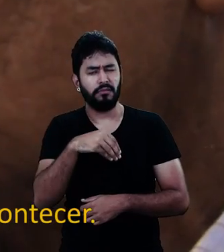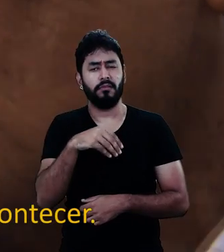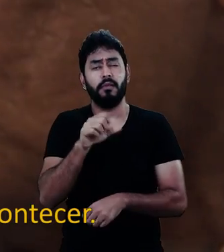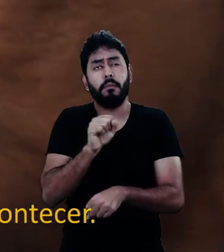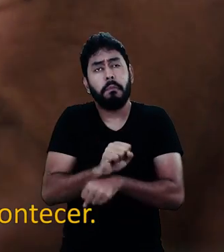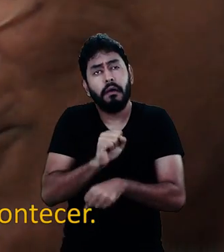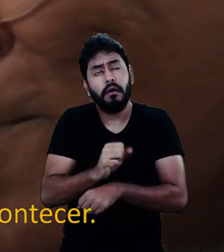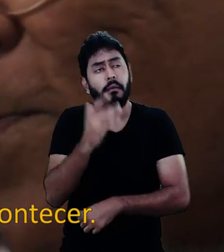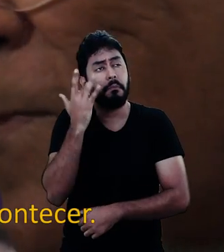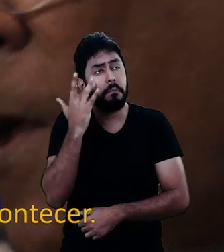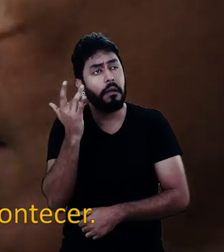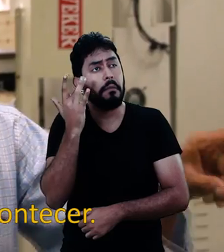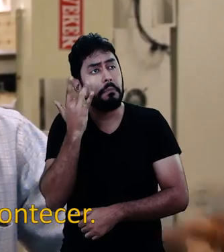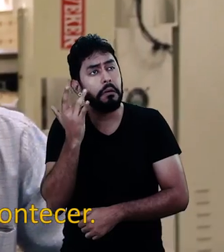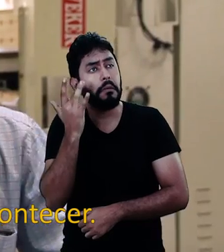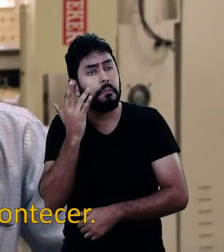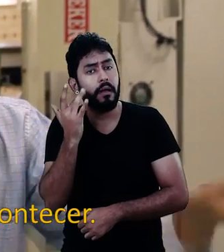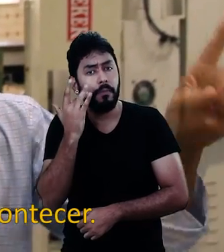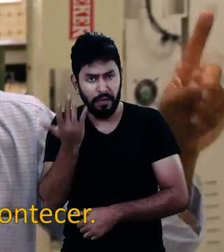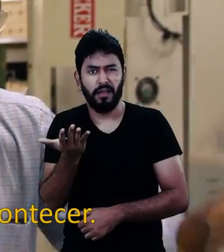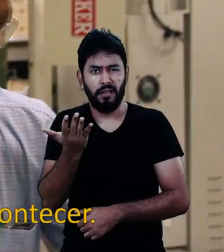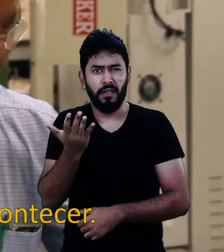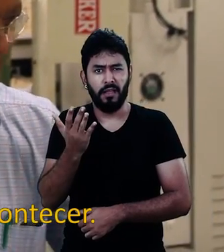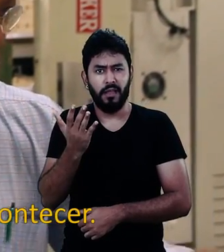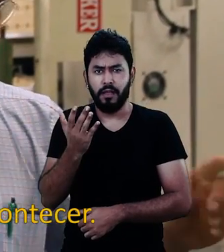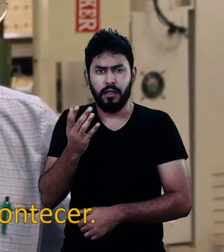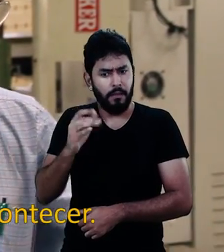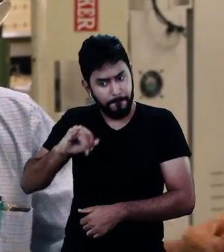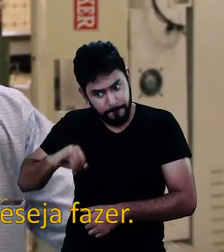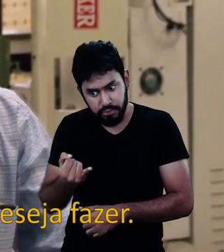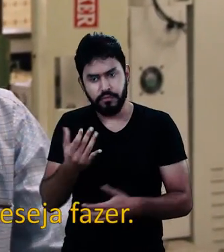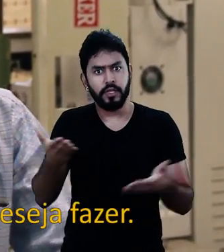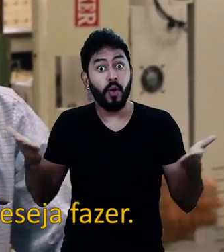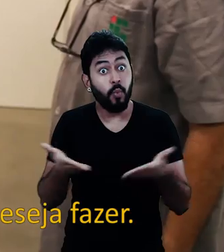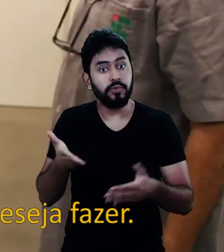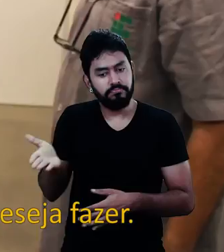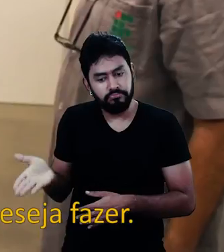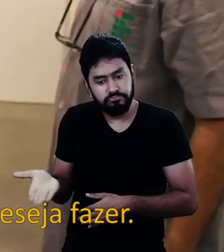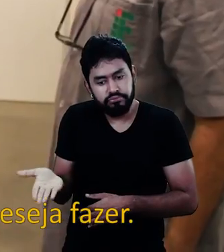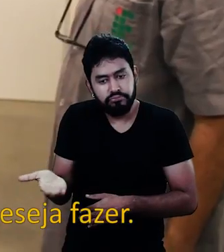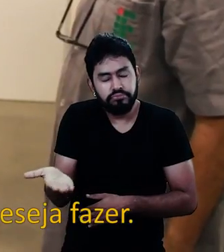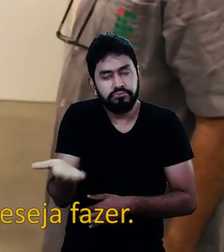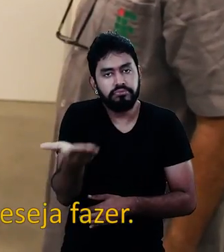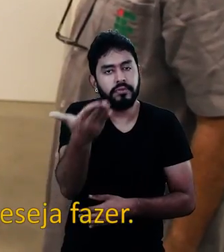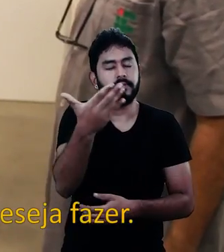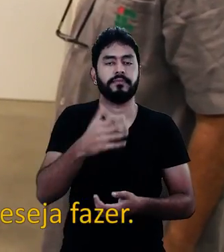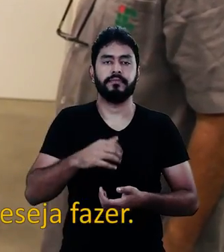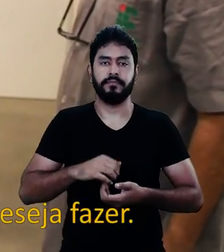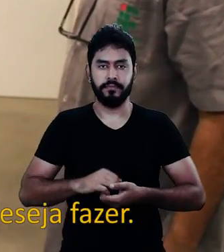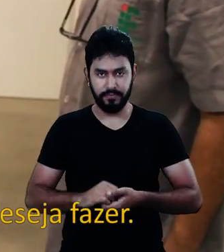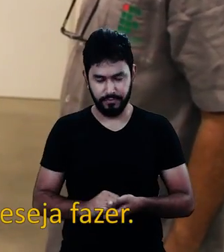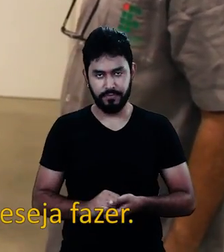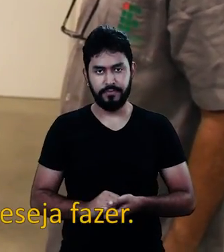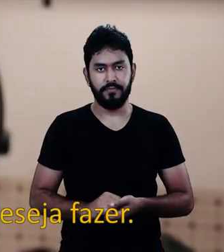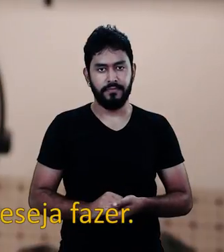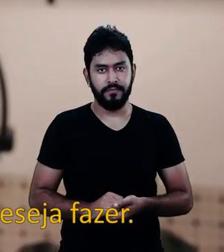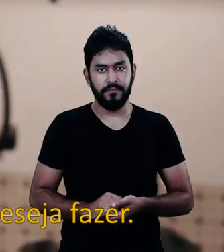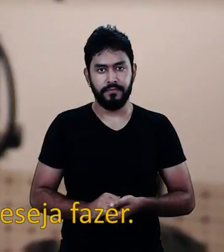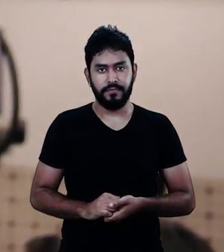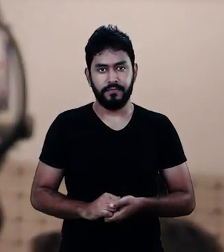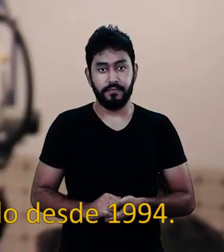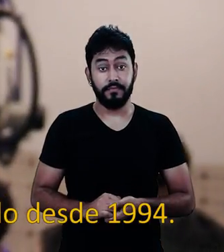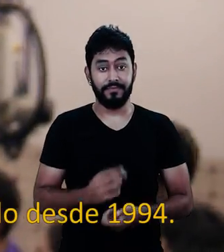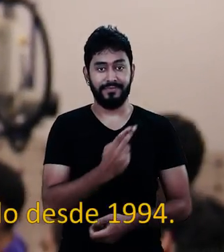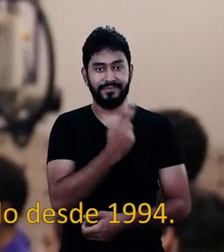Não espere para que amanhã possa acontecer. Faça hoje o que você queira fazer, o que deseja